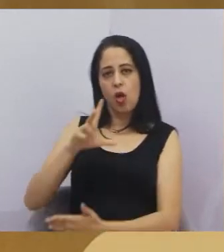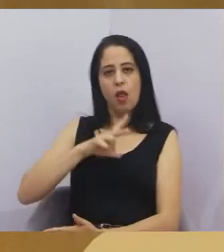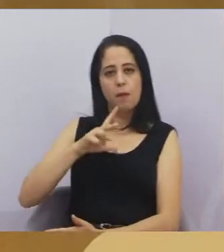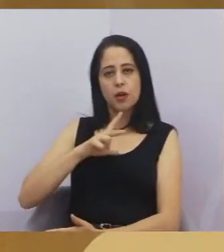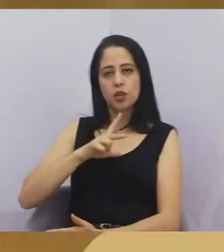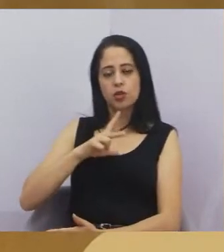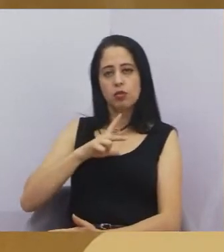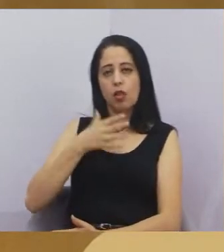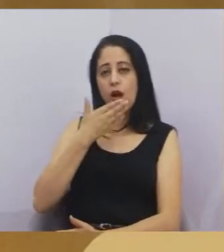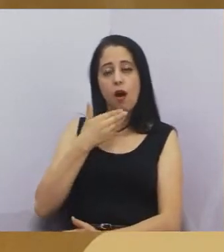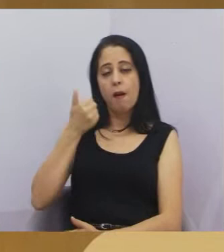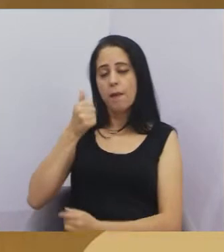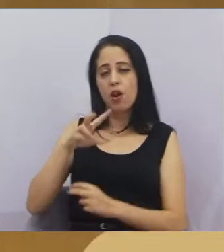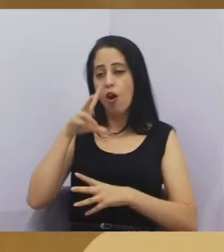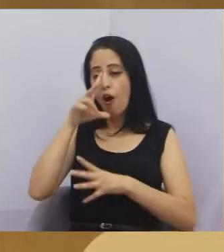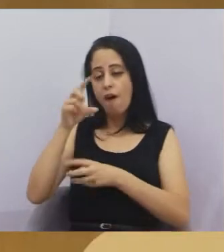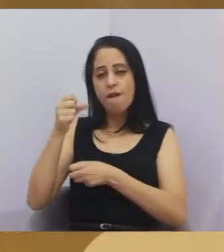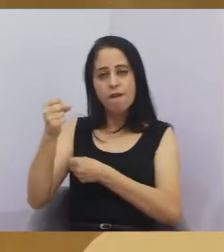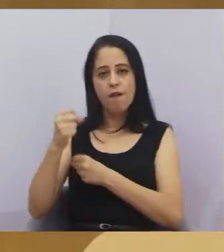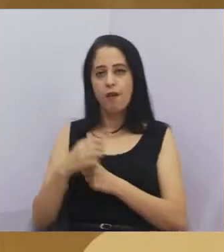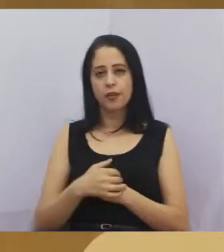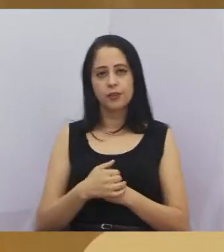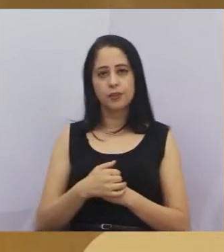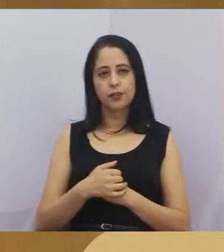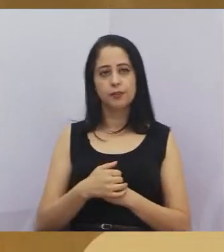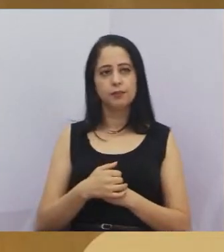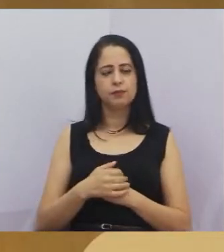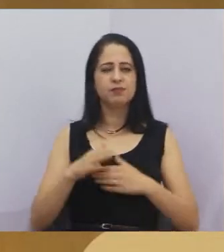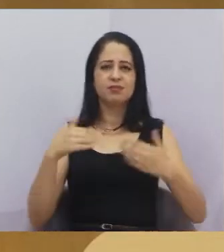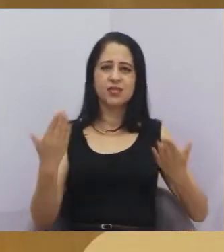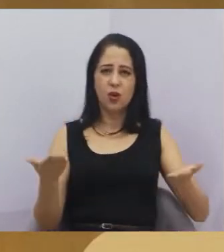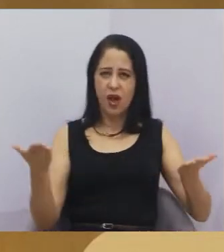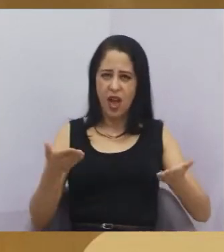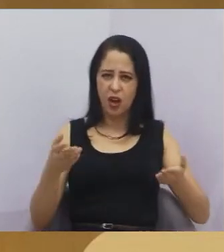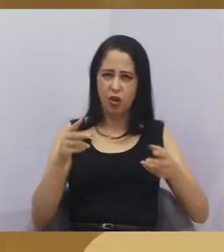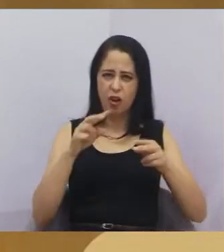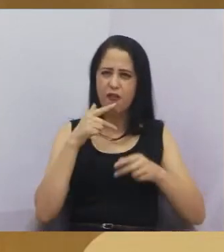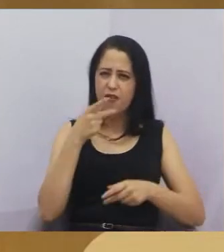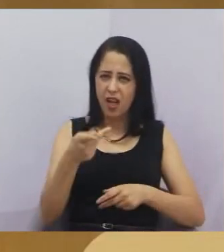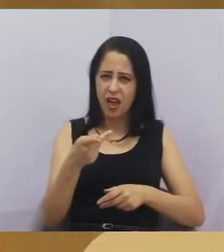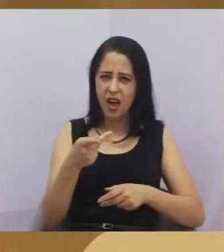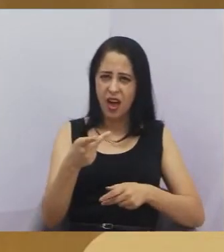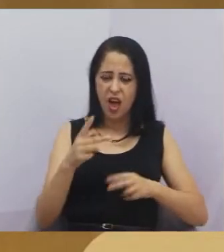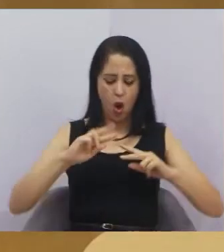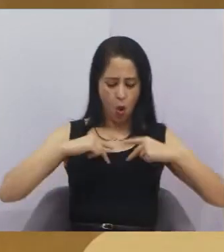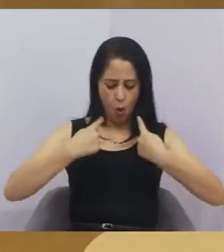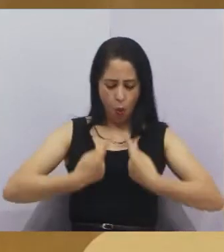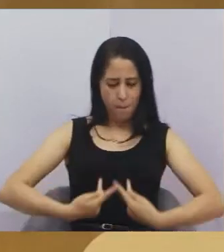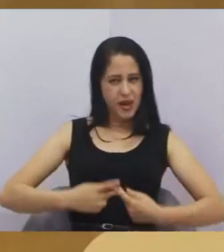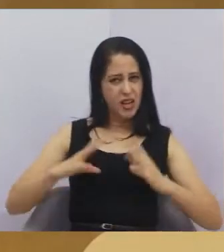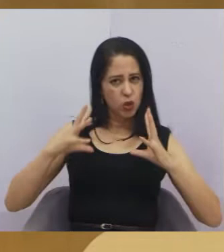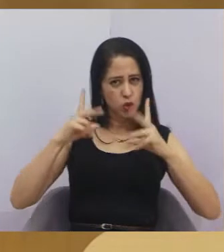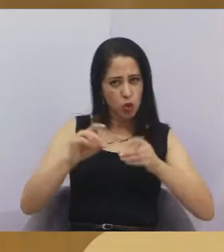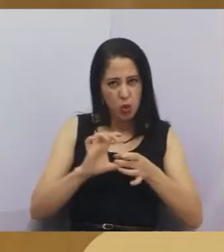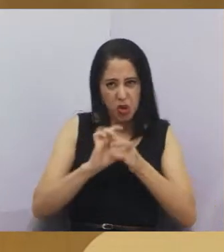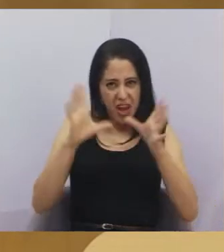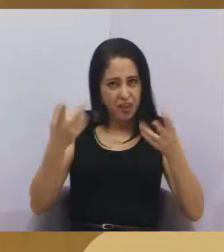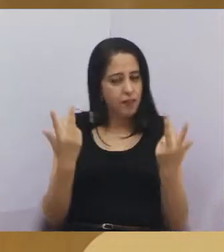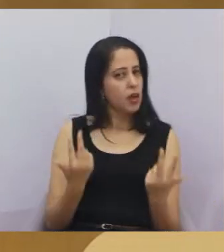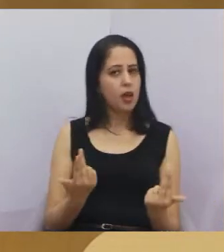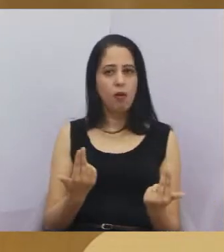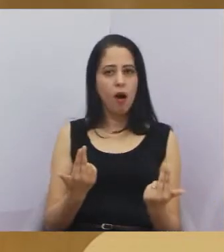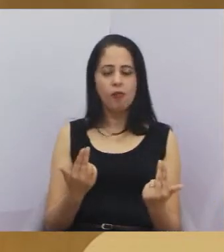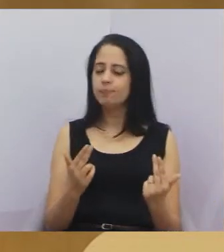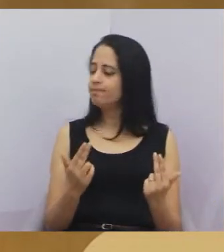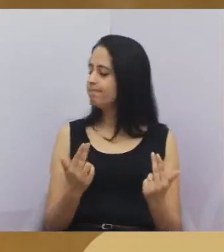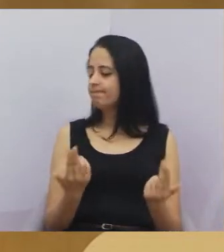E agora nós vamos dizer, não, os homens nascem livres e iguais. Não nascem. E é por isso que é importante esse projeto,